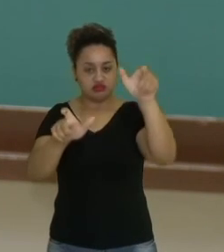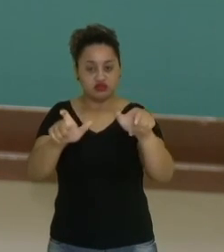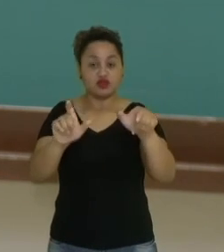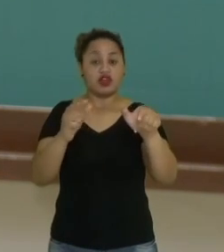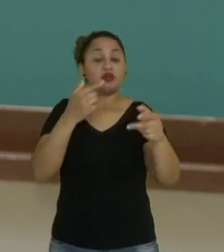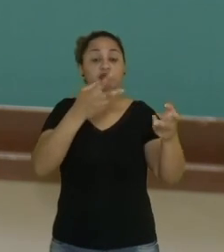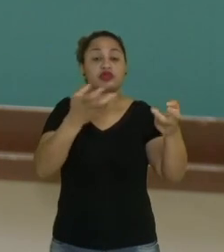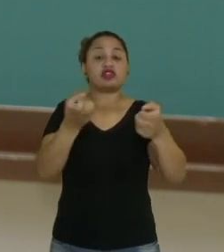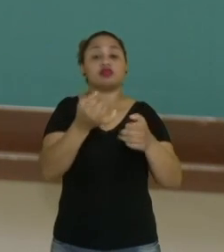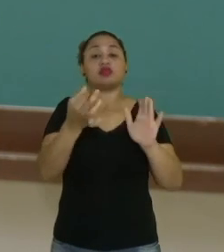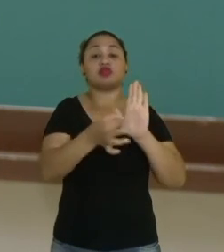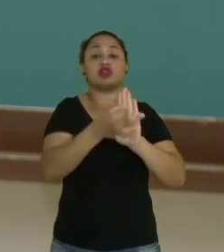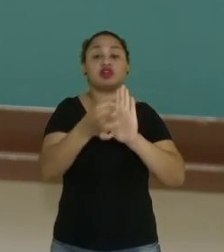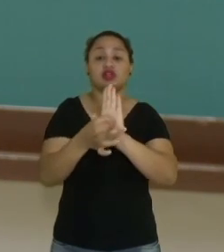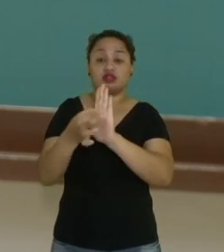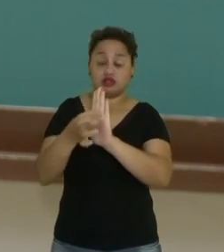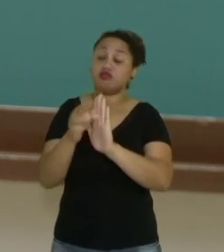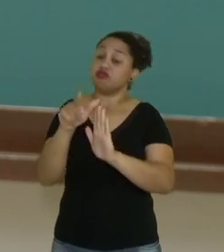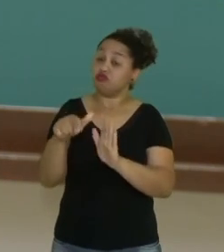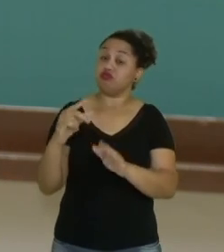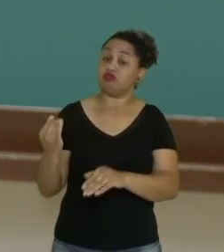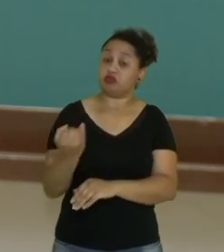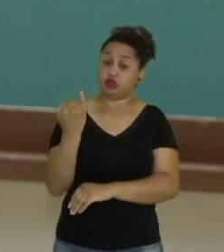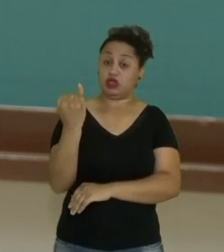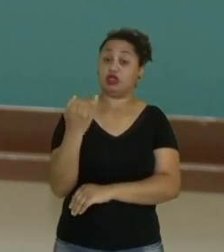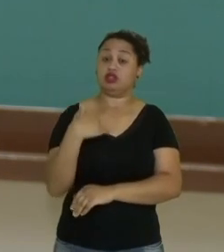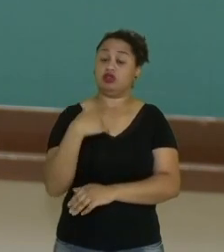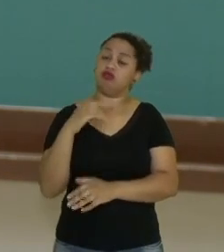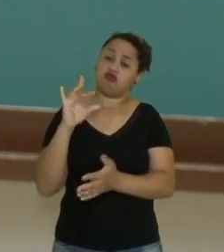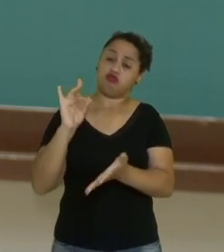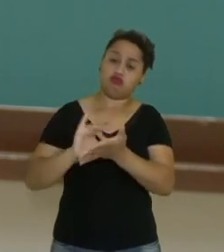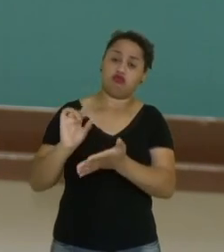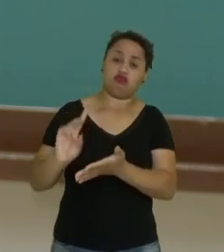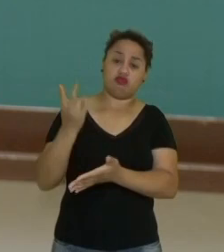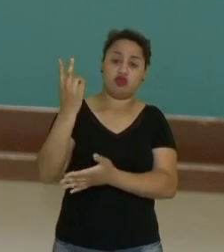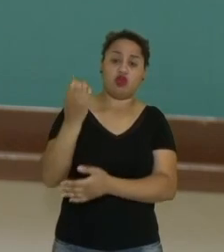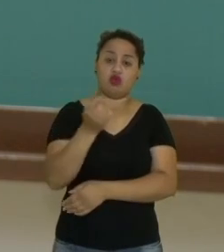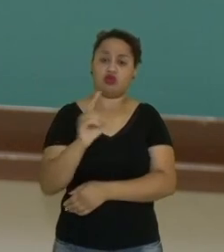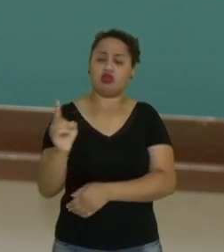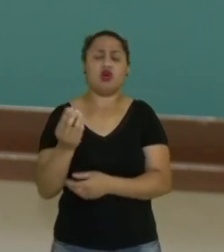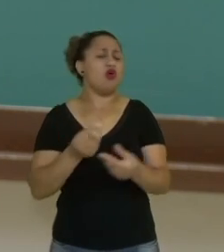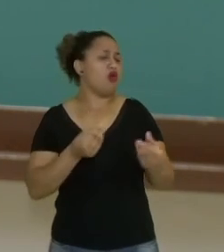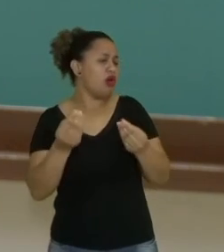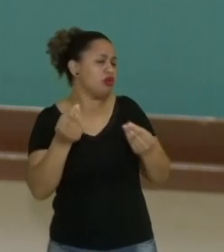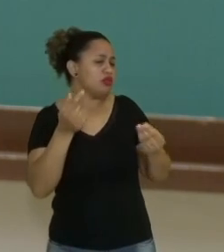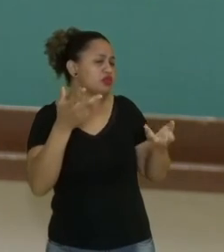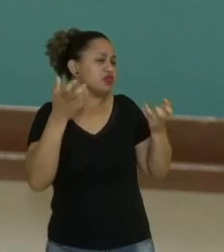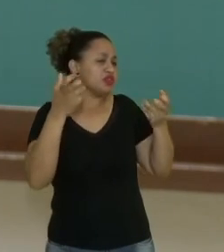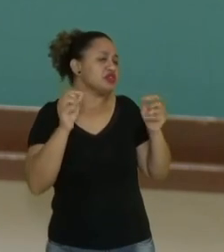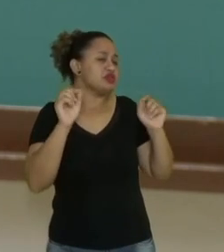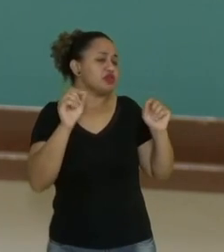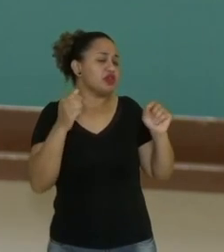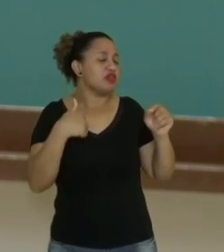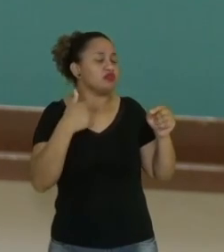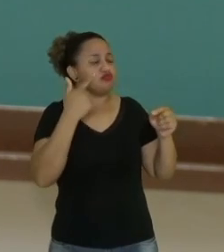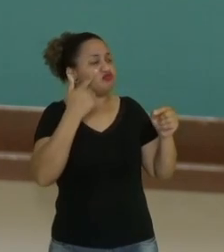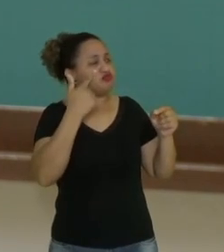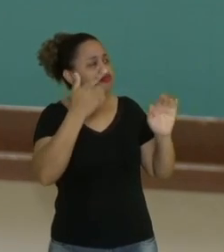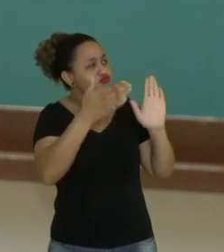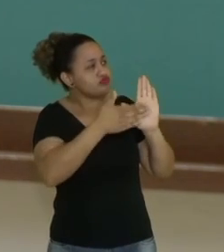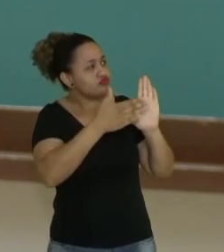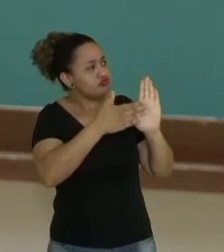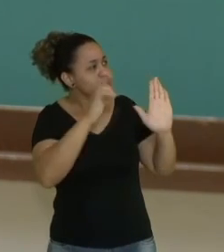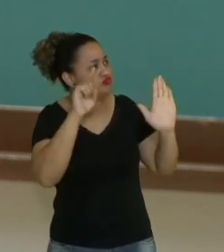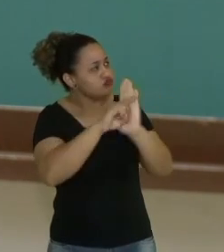quais argumentos são válidos ou não. Como que eu vejo se o argumento é válido ou não? Eu retomo aqui a proposta